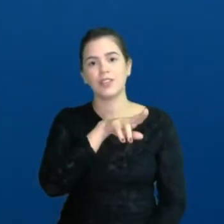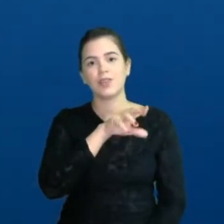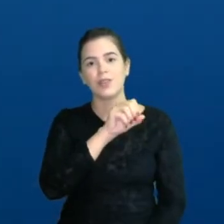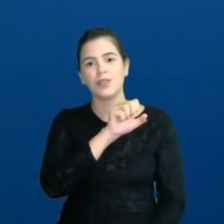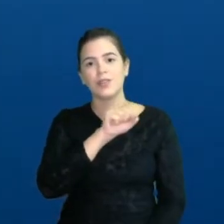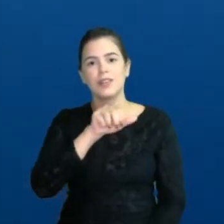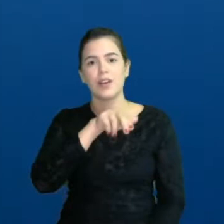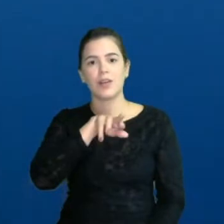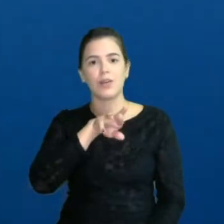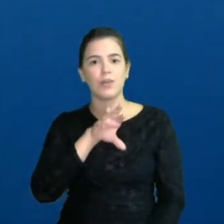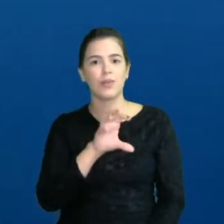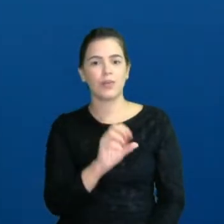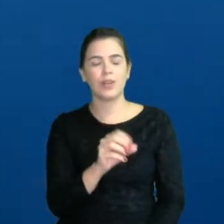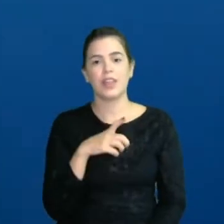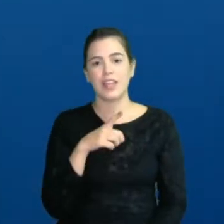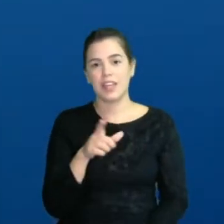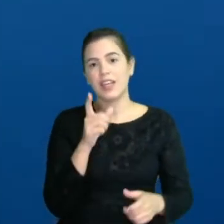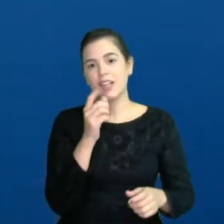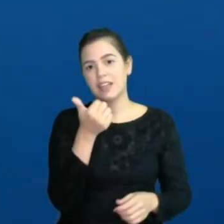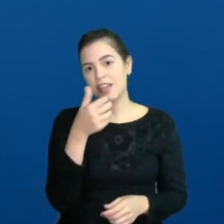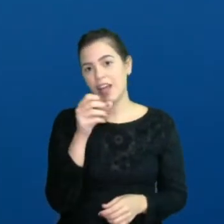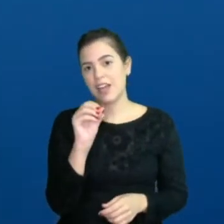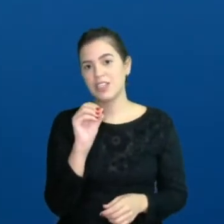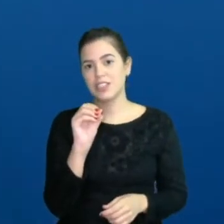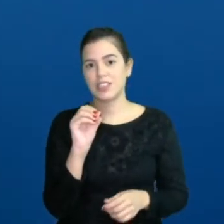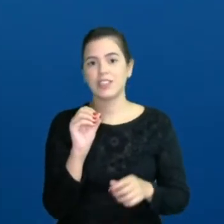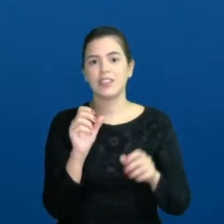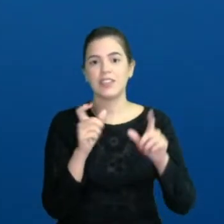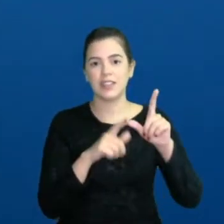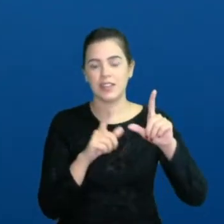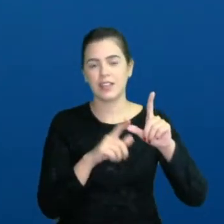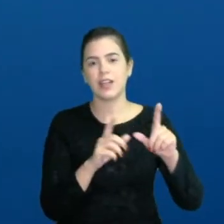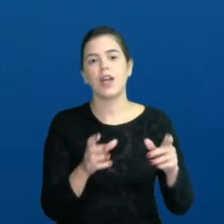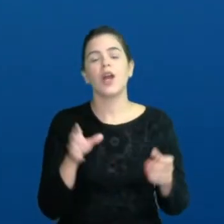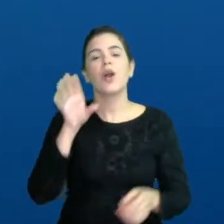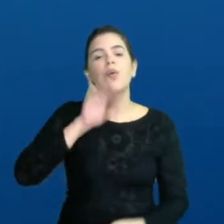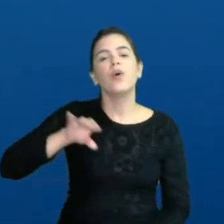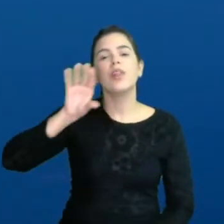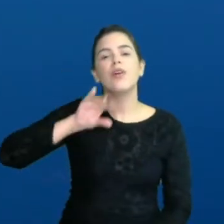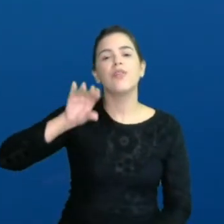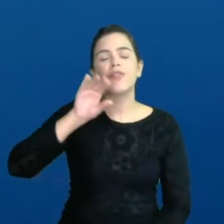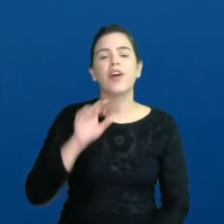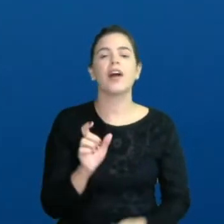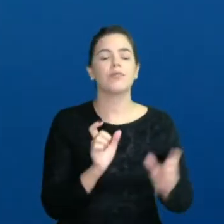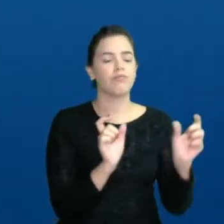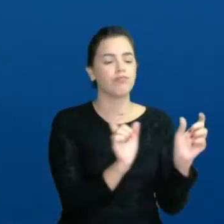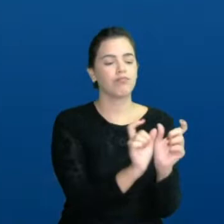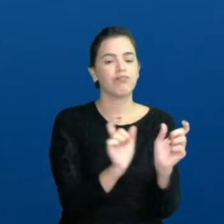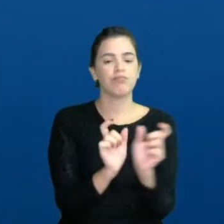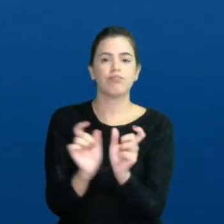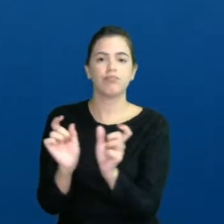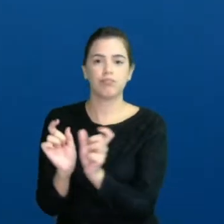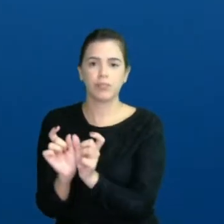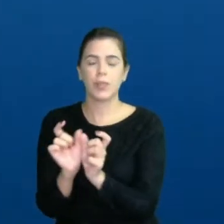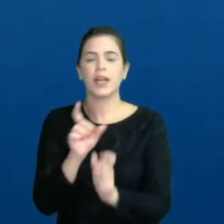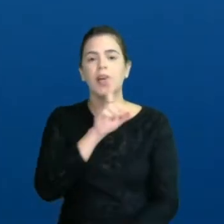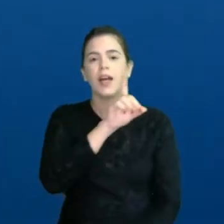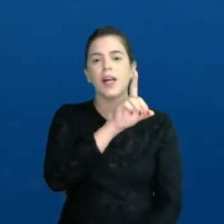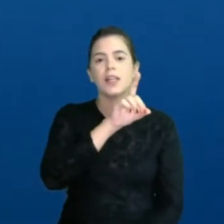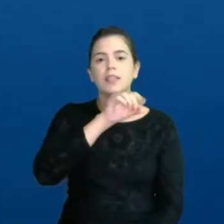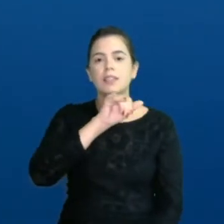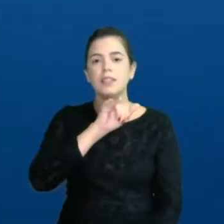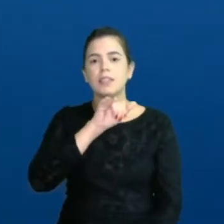10 letrinhas. Agora, quantos pedacinhos tem quando eu falo? Quantas sílabas tem?